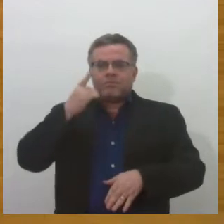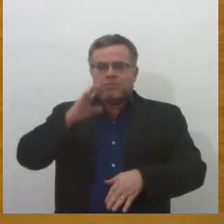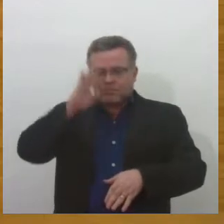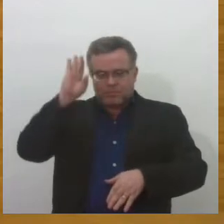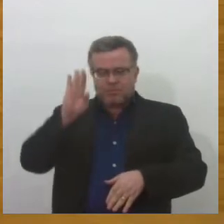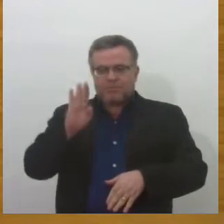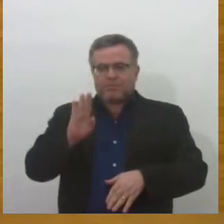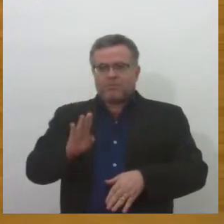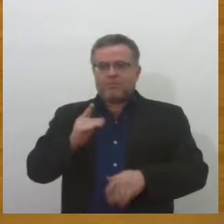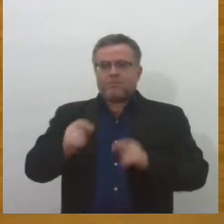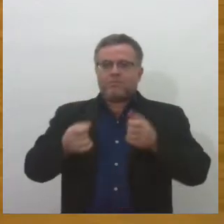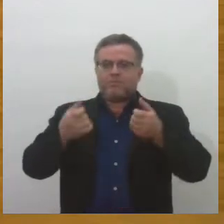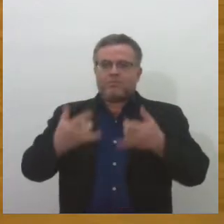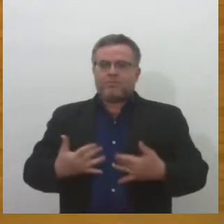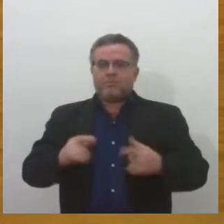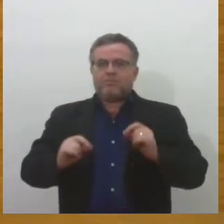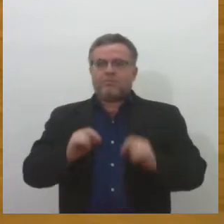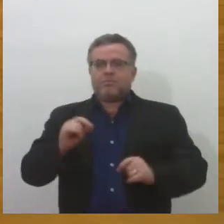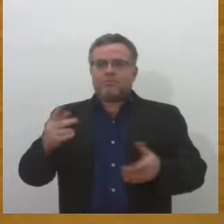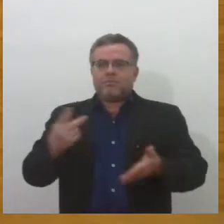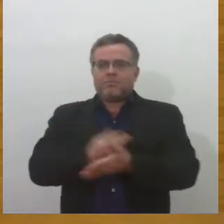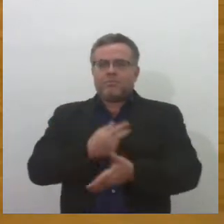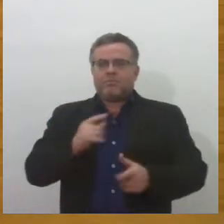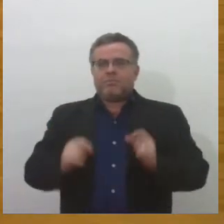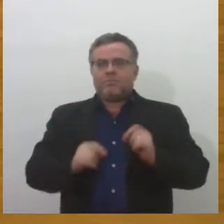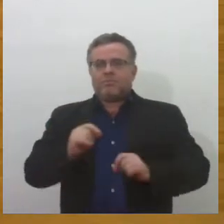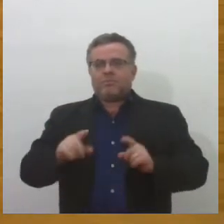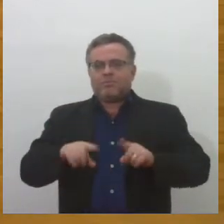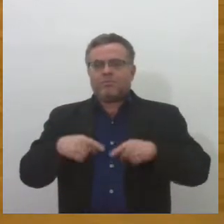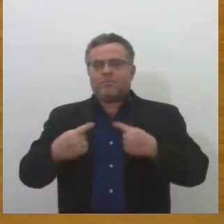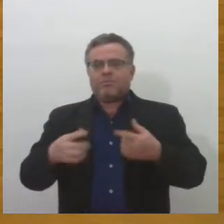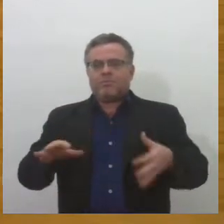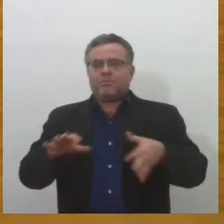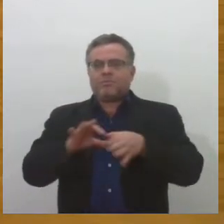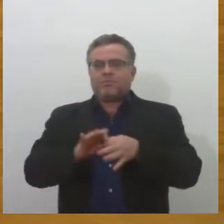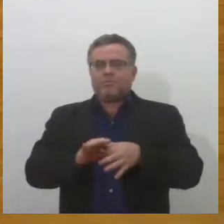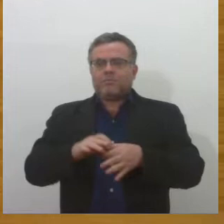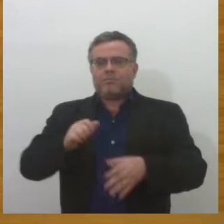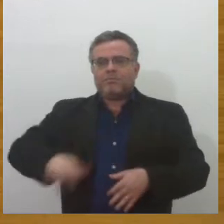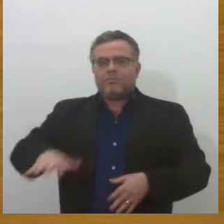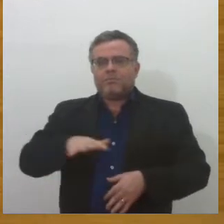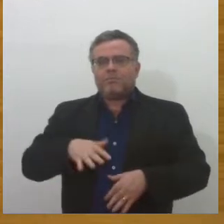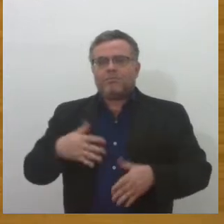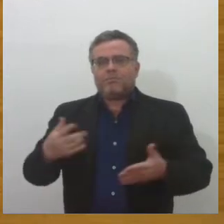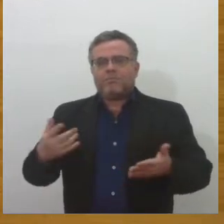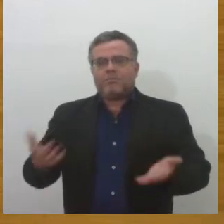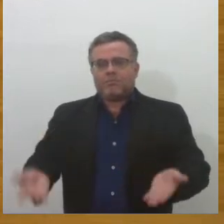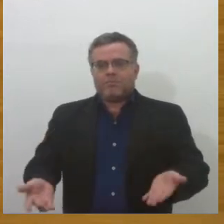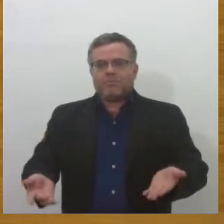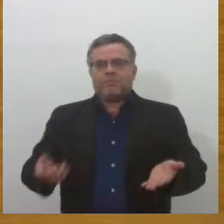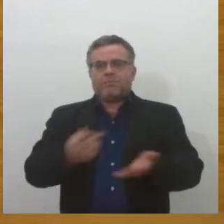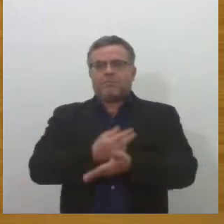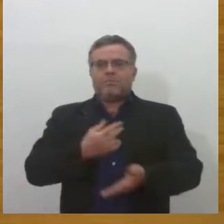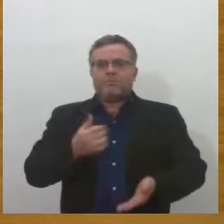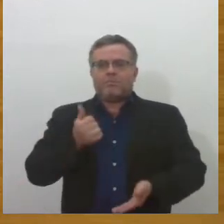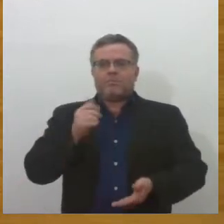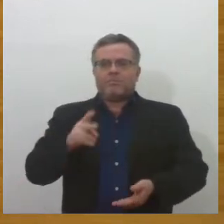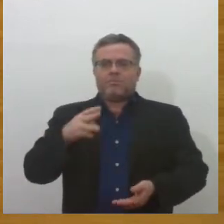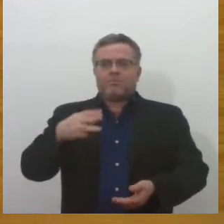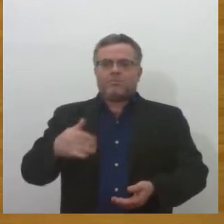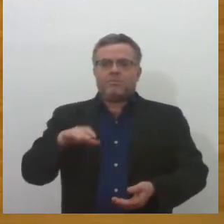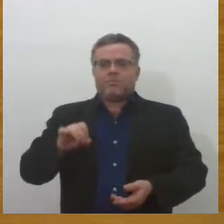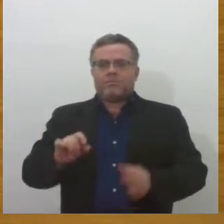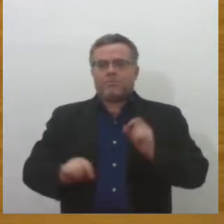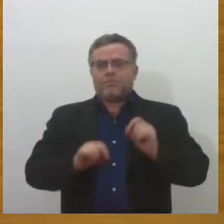Iran Barbosa e será realizada em alusão ao dia do assistente social celebrado em quinze de maio